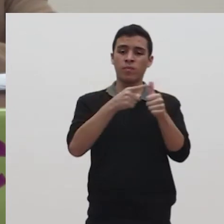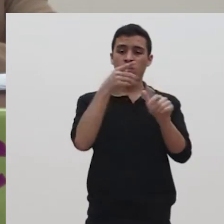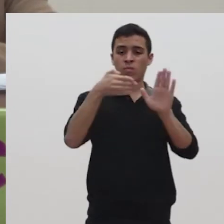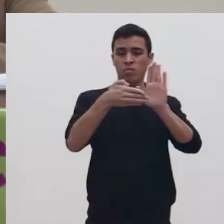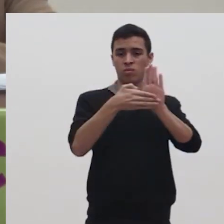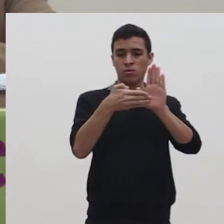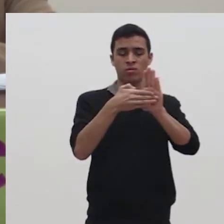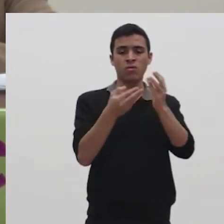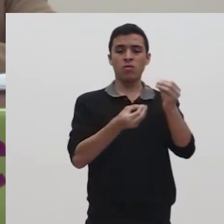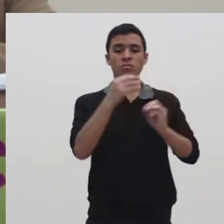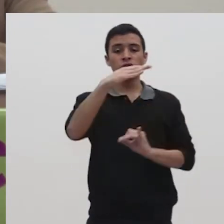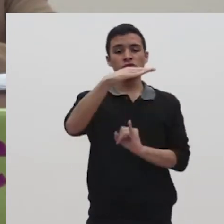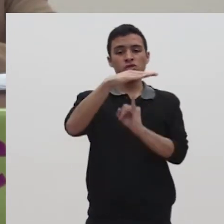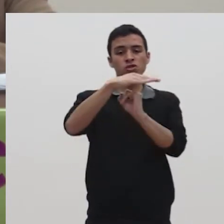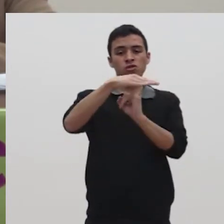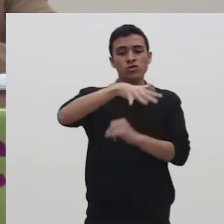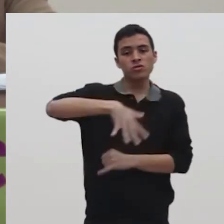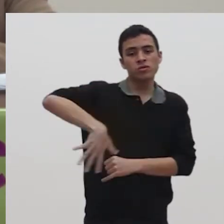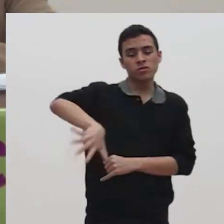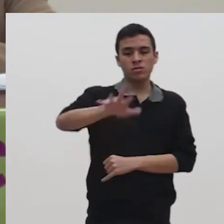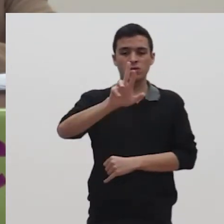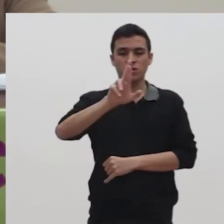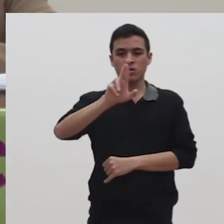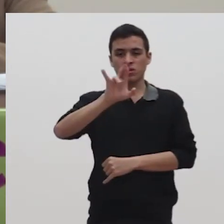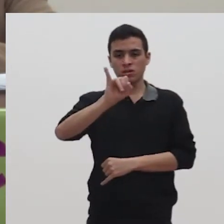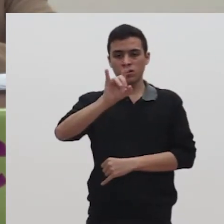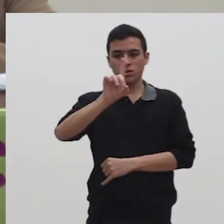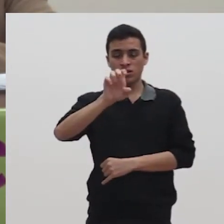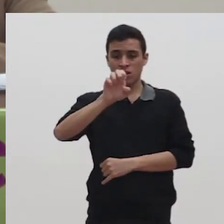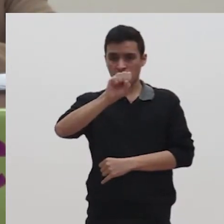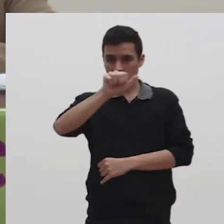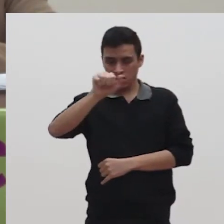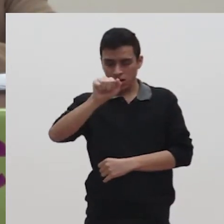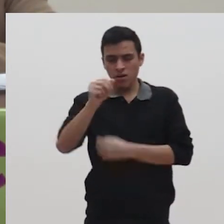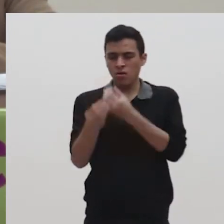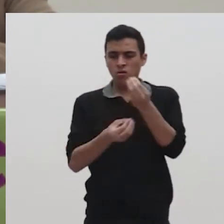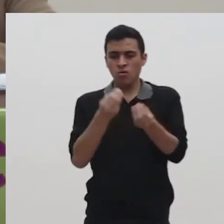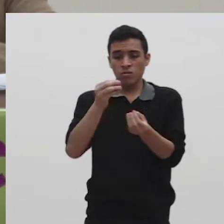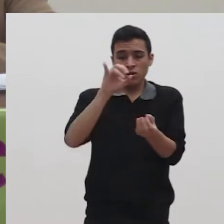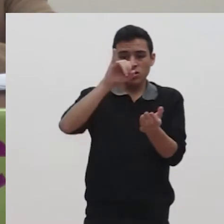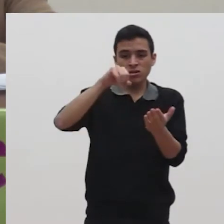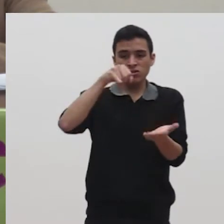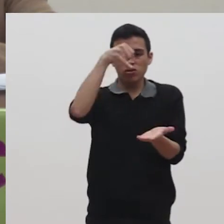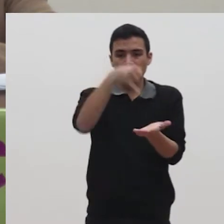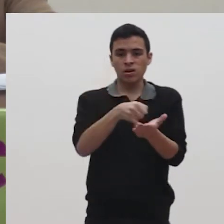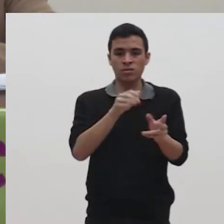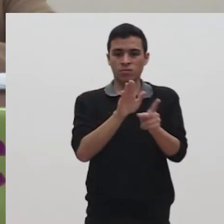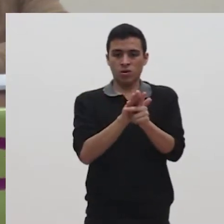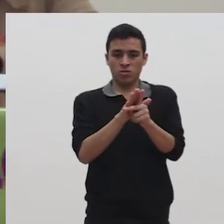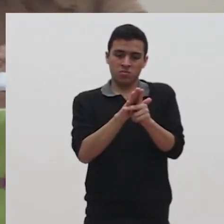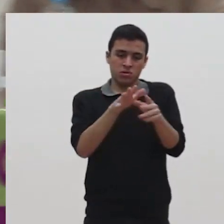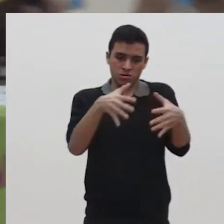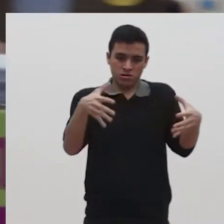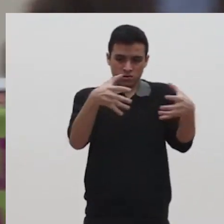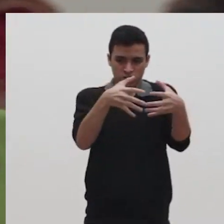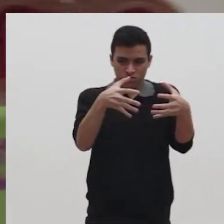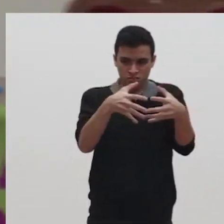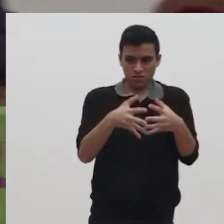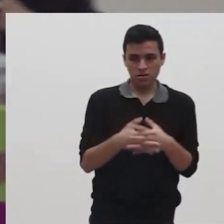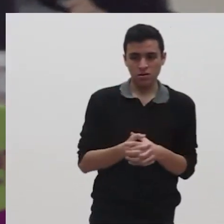a institucionalização da RIDESA. Eu quero saber como é que vai ser feita a institucionalização da RIDESA.